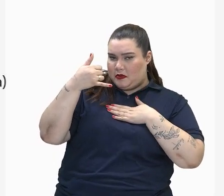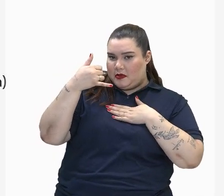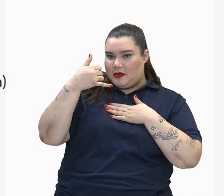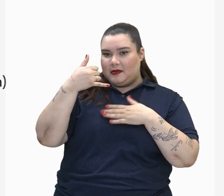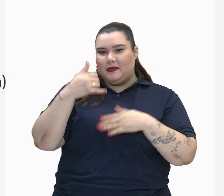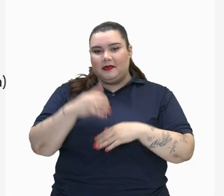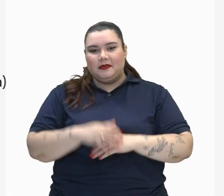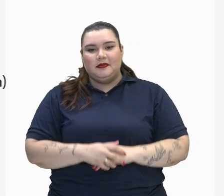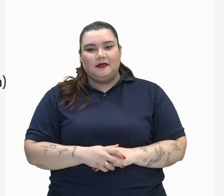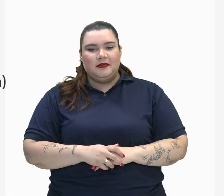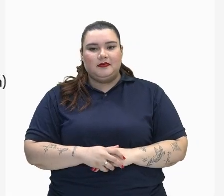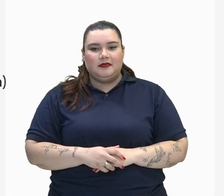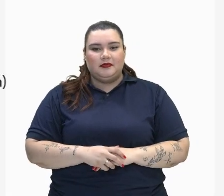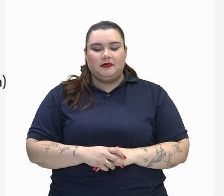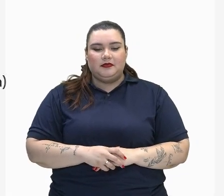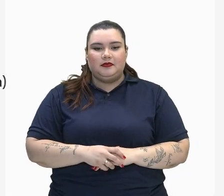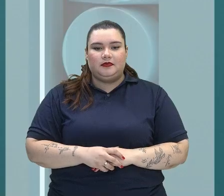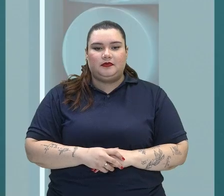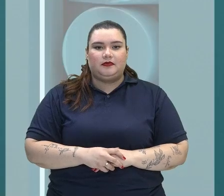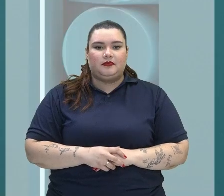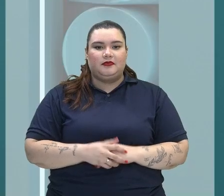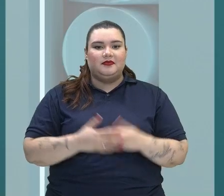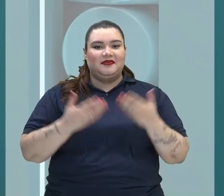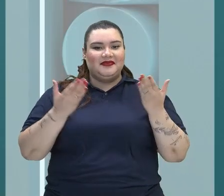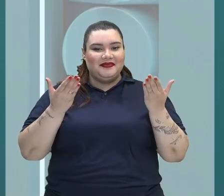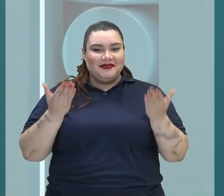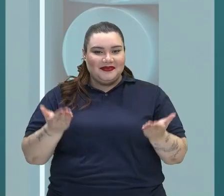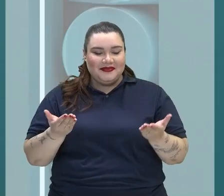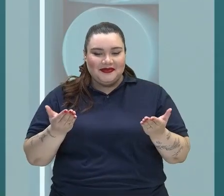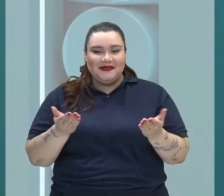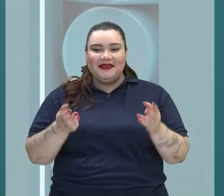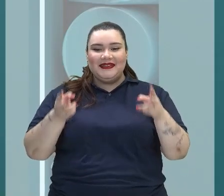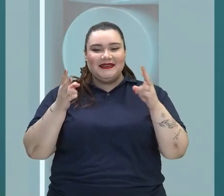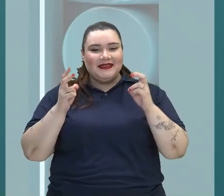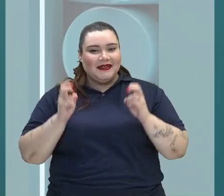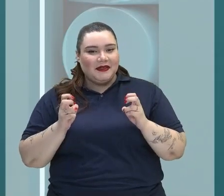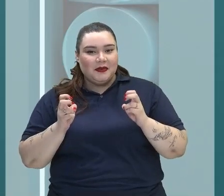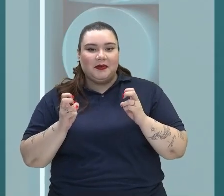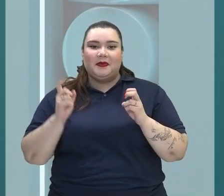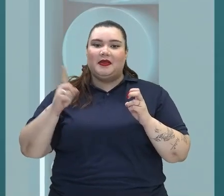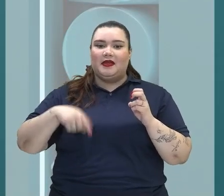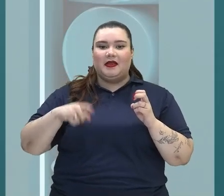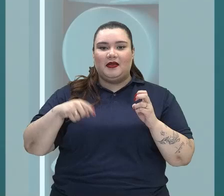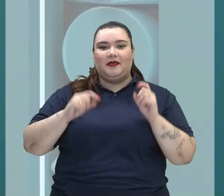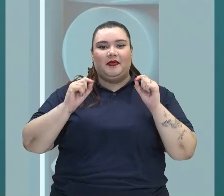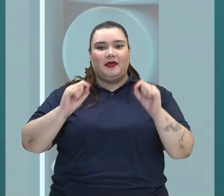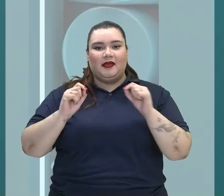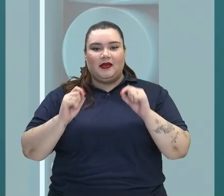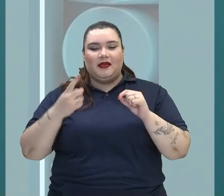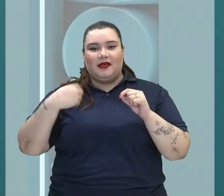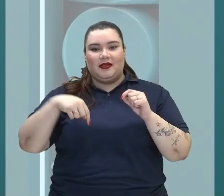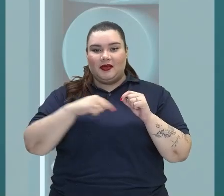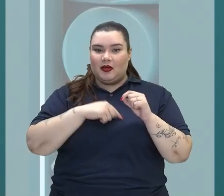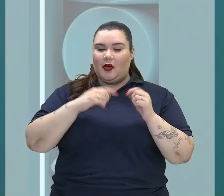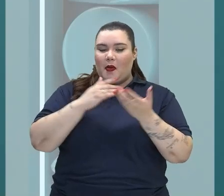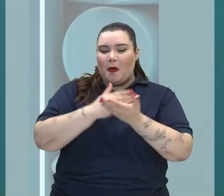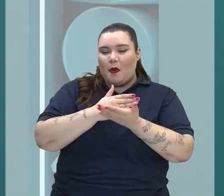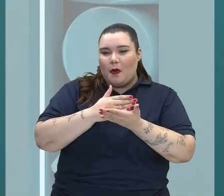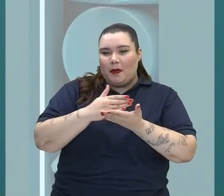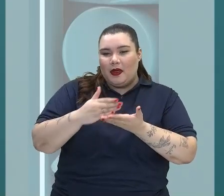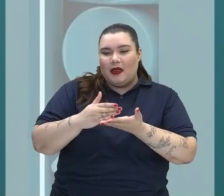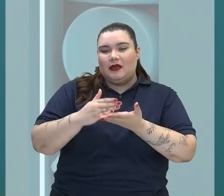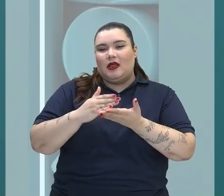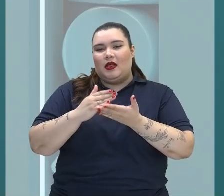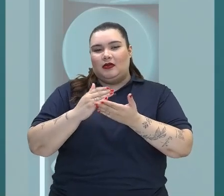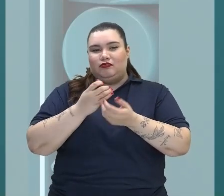mim? Então, aí está, né? Em um momento, a gente fica somente chateado no início,